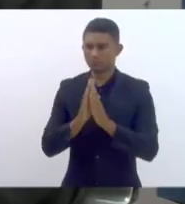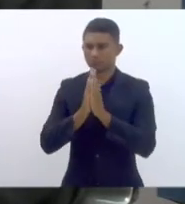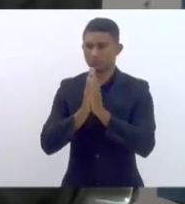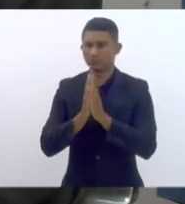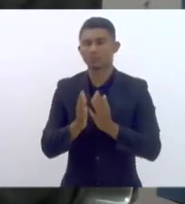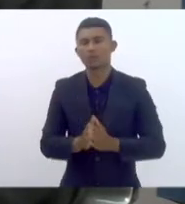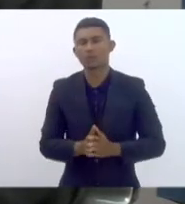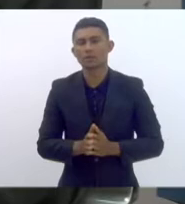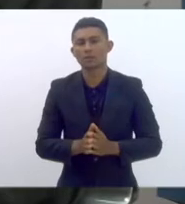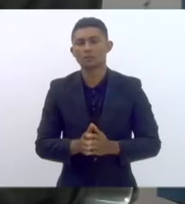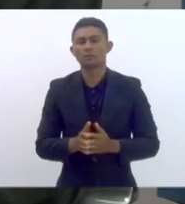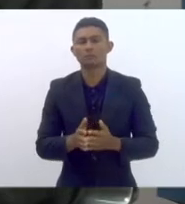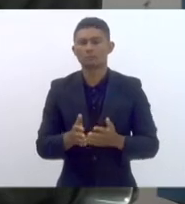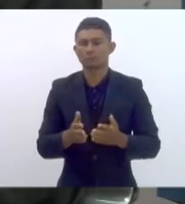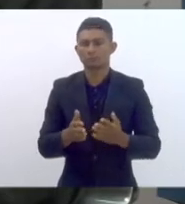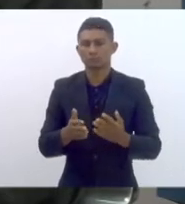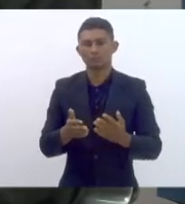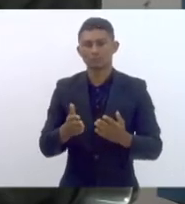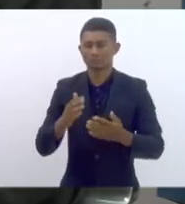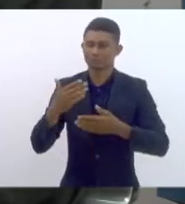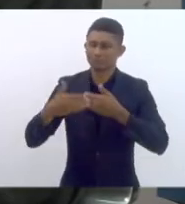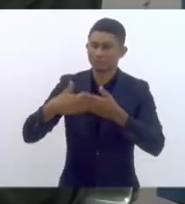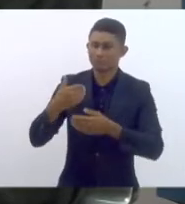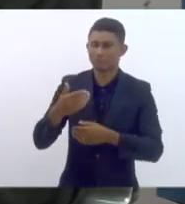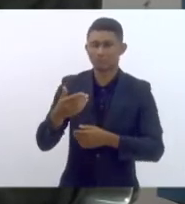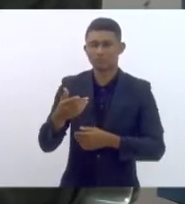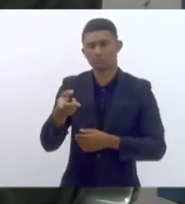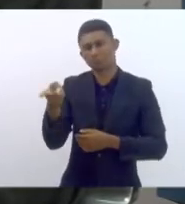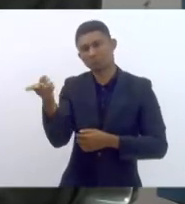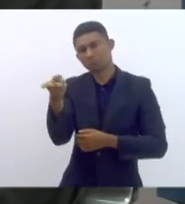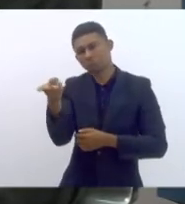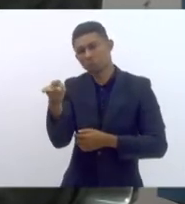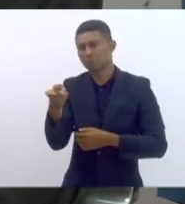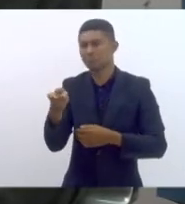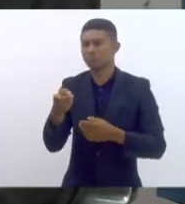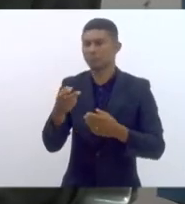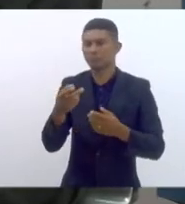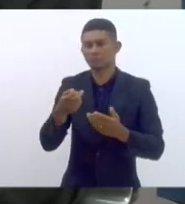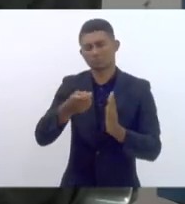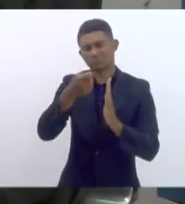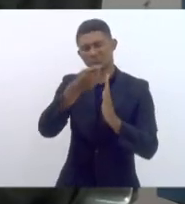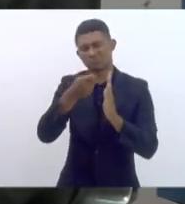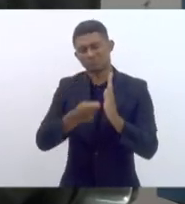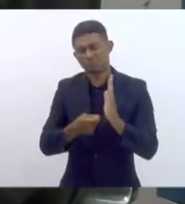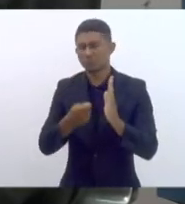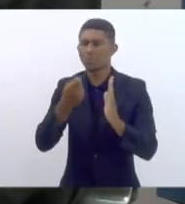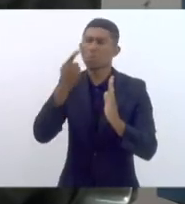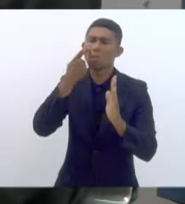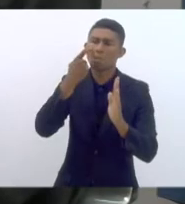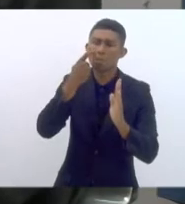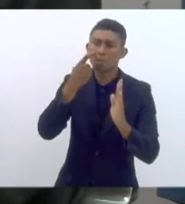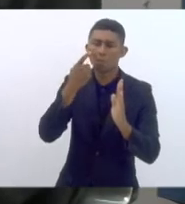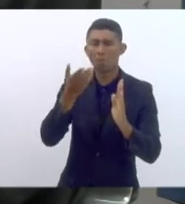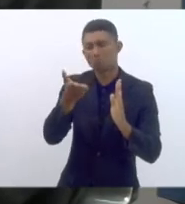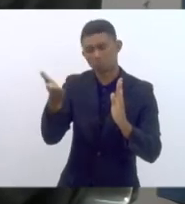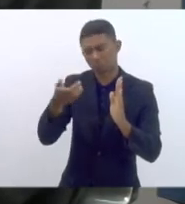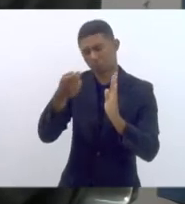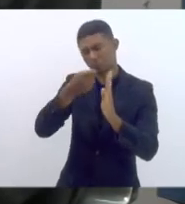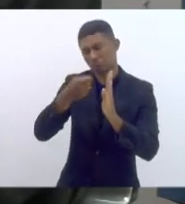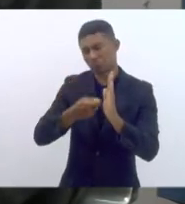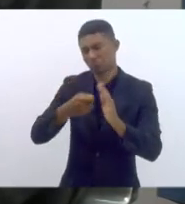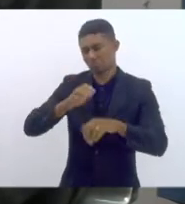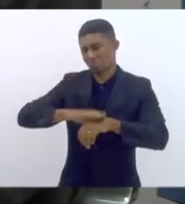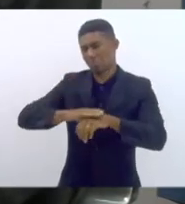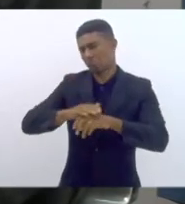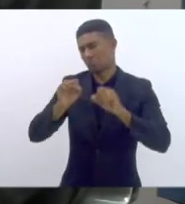vocês poderiam depois escrever, pode ser à mão depois, aqui mesmo, quais são